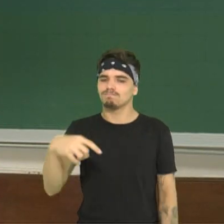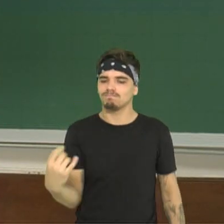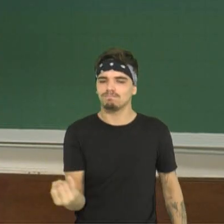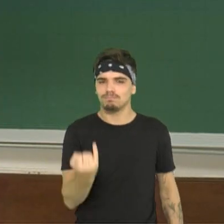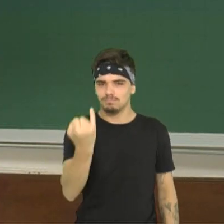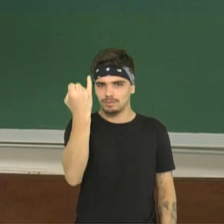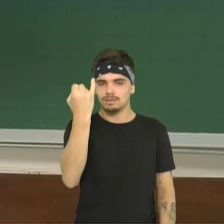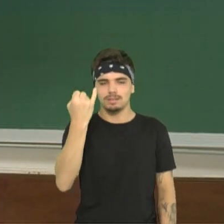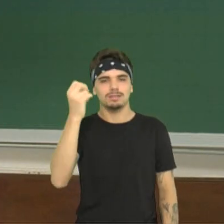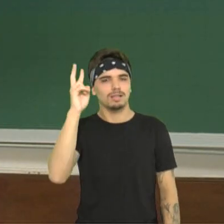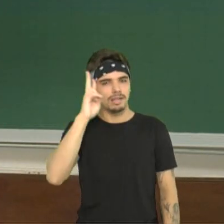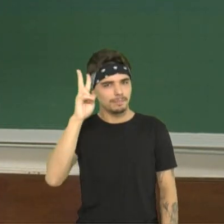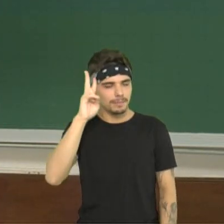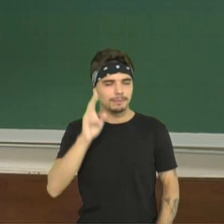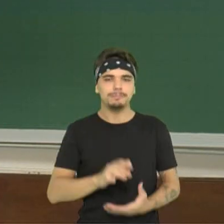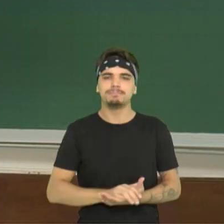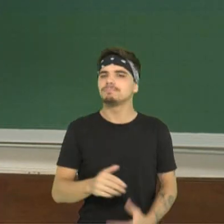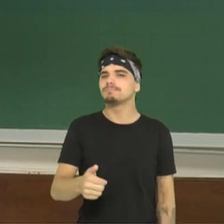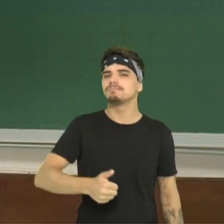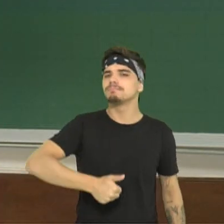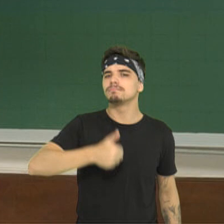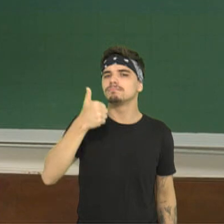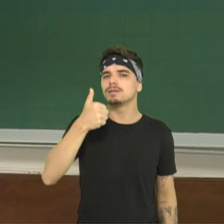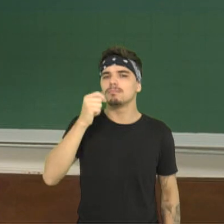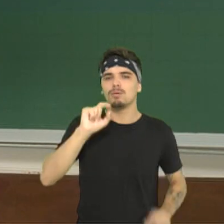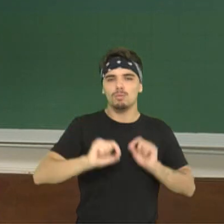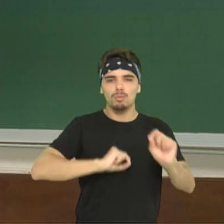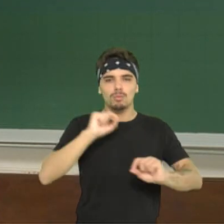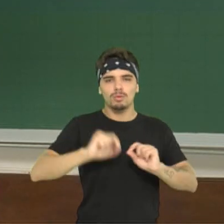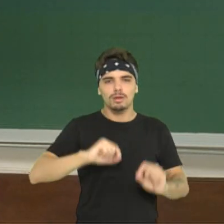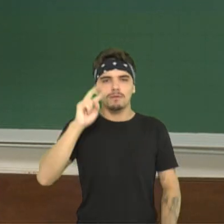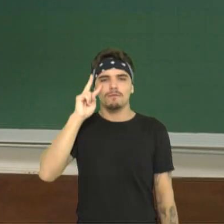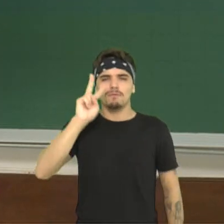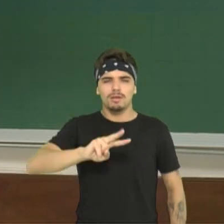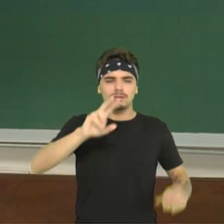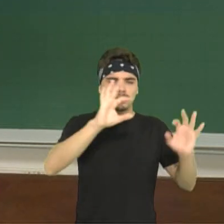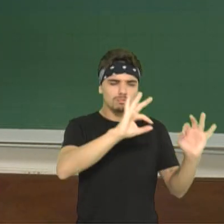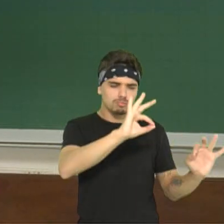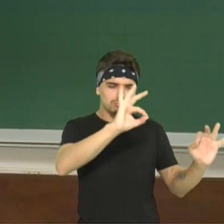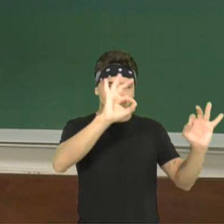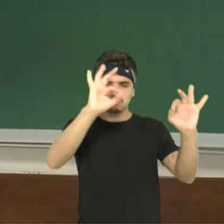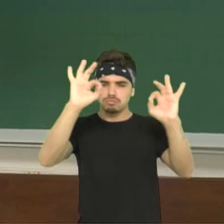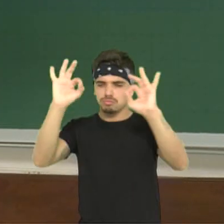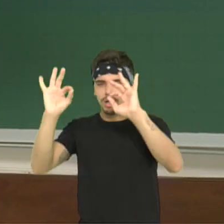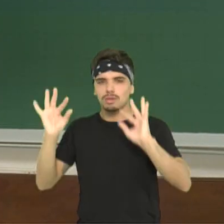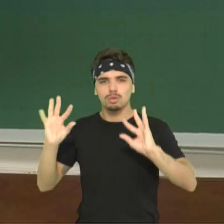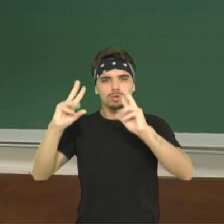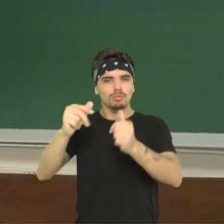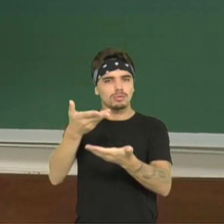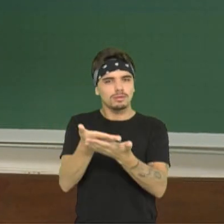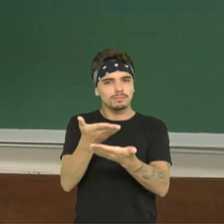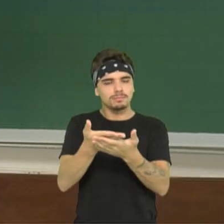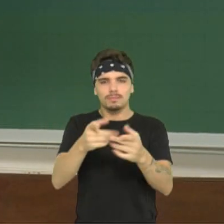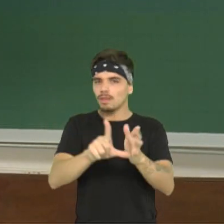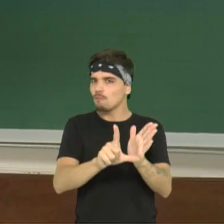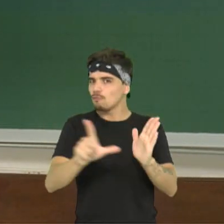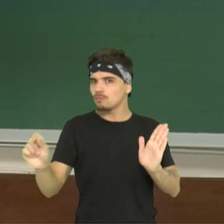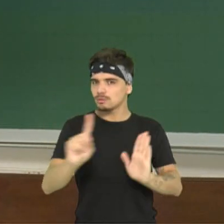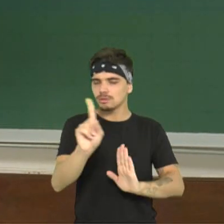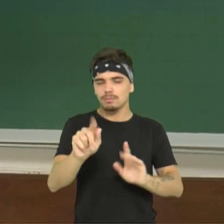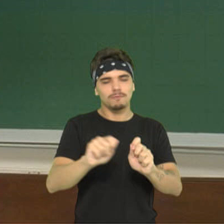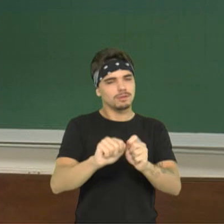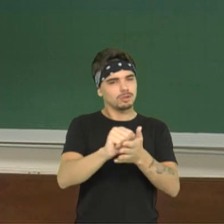a gente relembrar. Então, primeiro, veja toda essa videoaula, não fuja daqui, faça as atividades